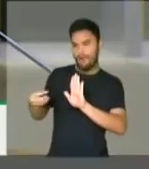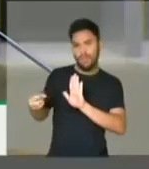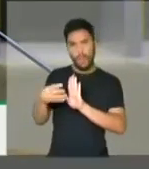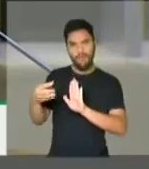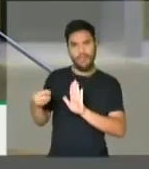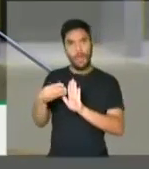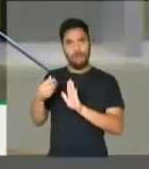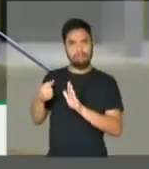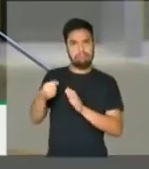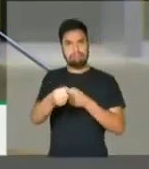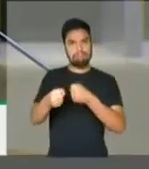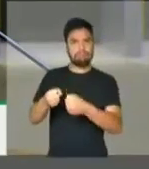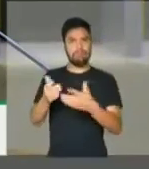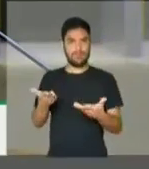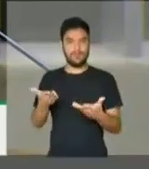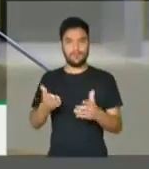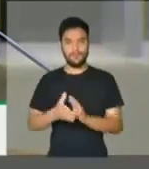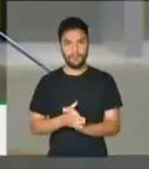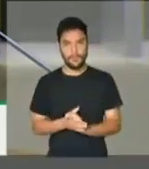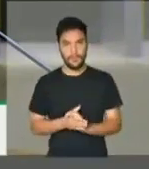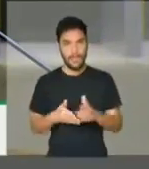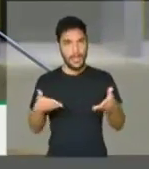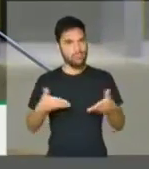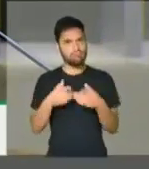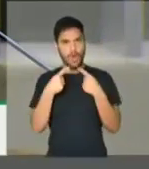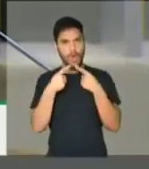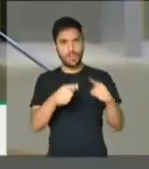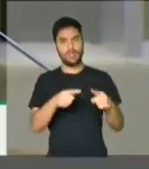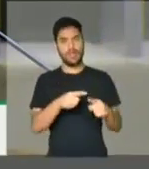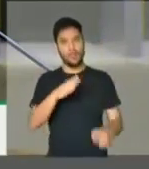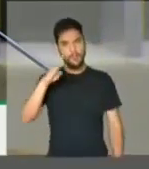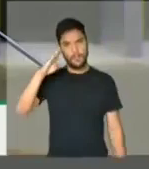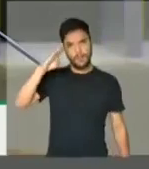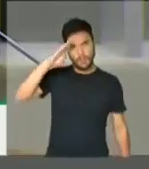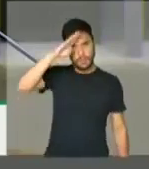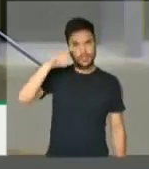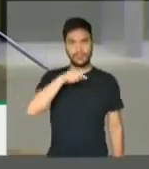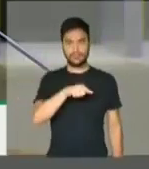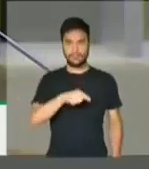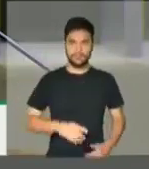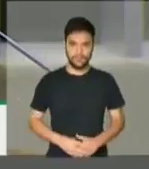sendo implementadas. Então, senhor presidente, repúdio a Eduardo Bolsonaro e o seu...